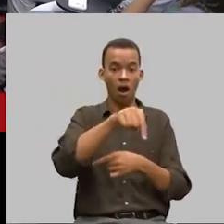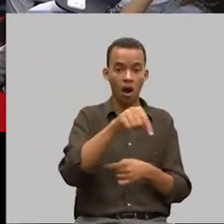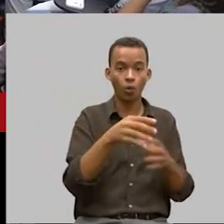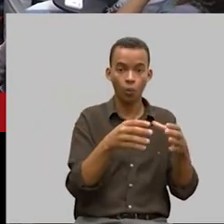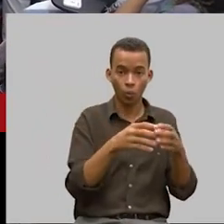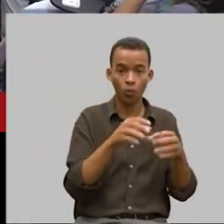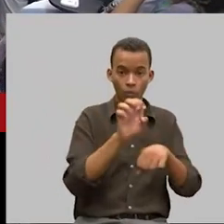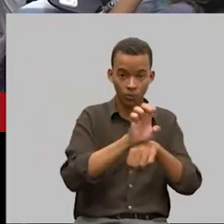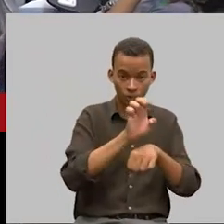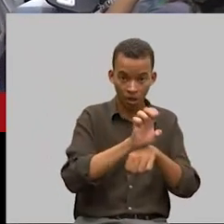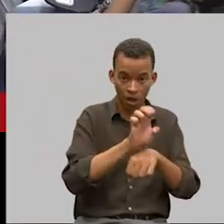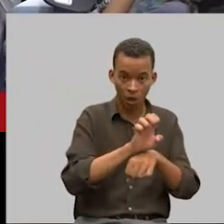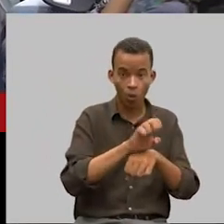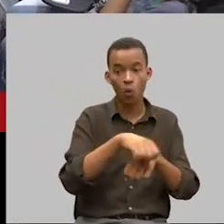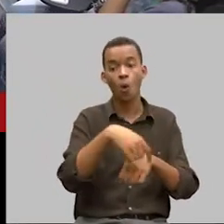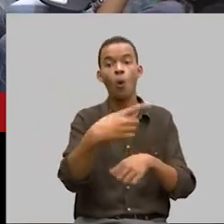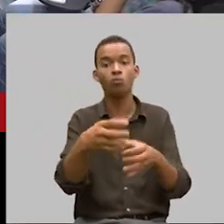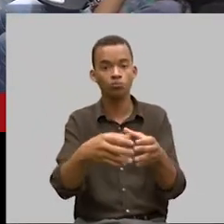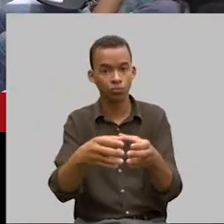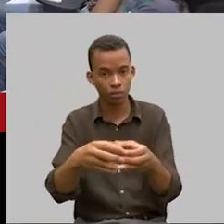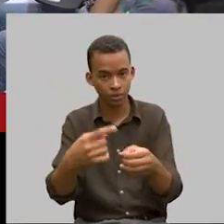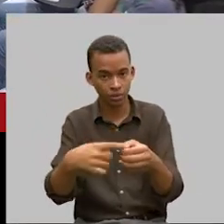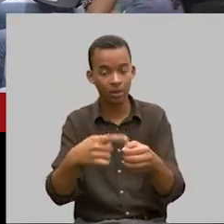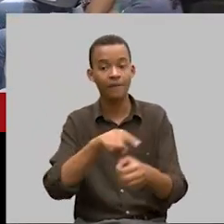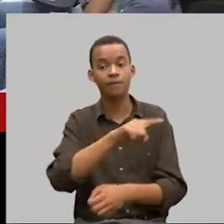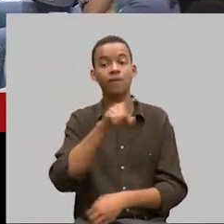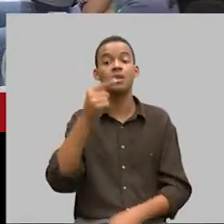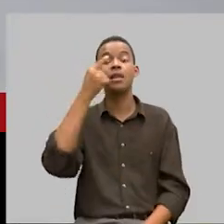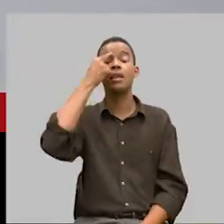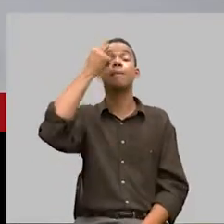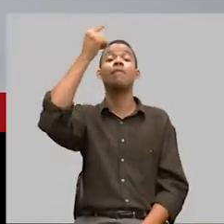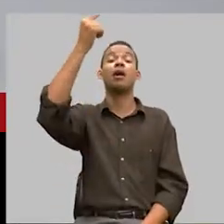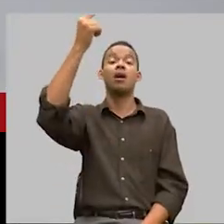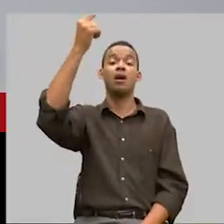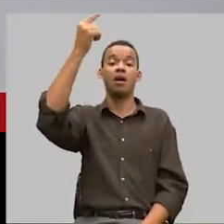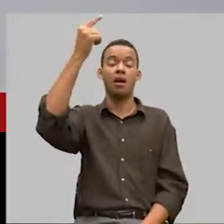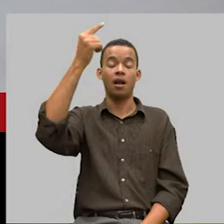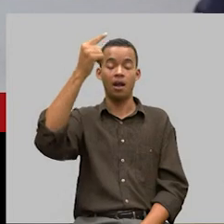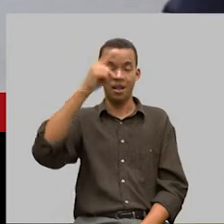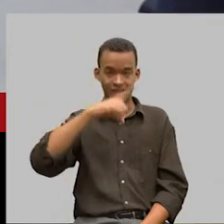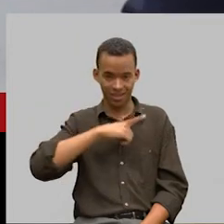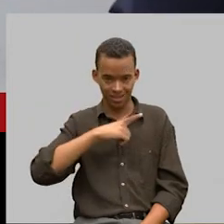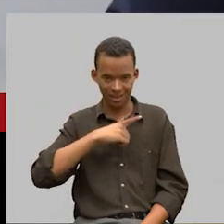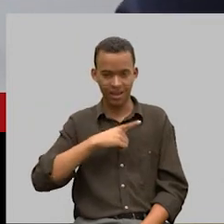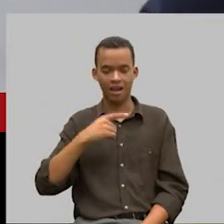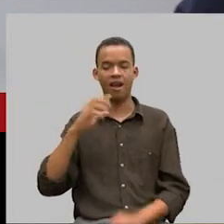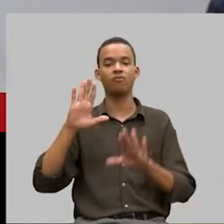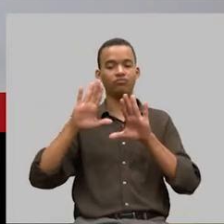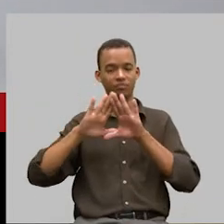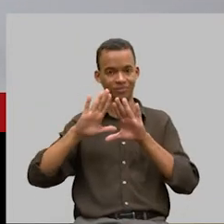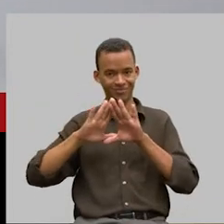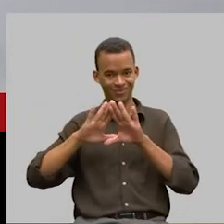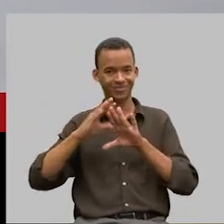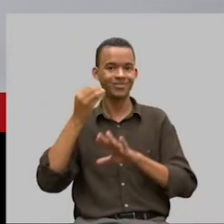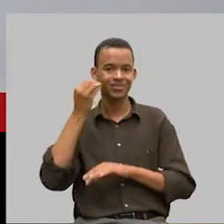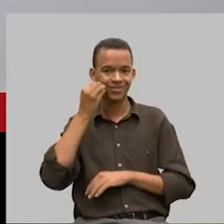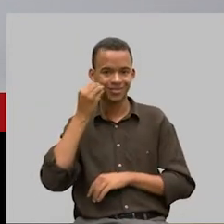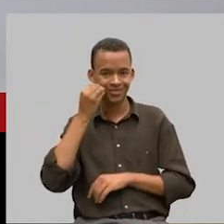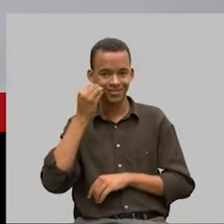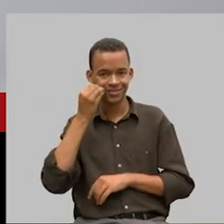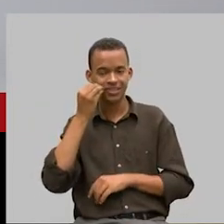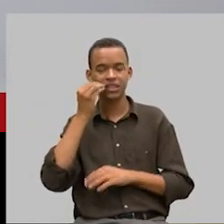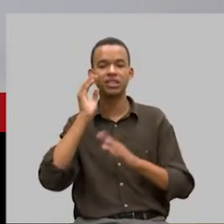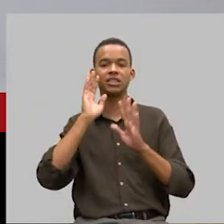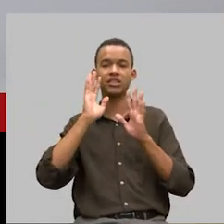lembrarem assim ah teve aquela dona lá na Assembleia aquele dia que falou que é pra gente parar de tentar inventar a